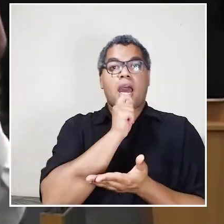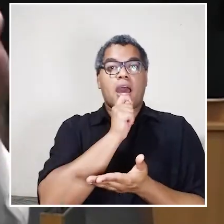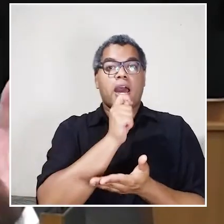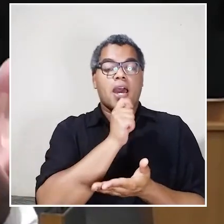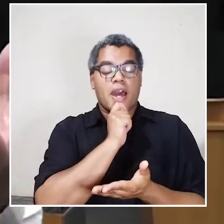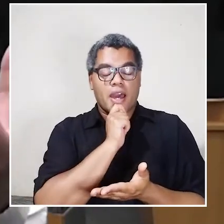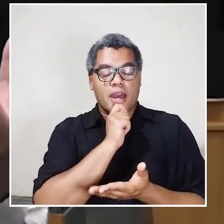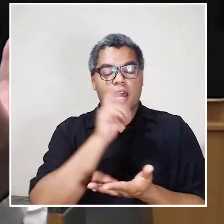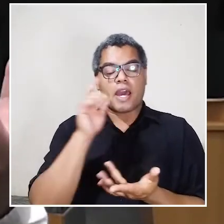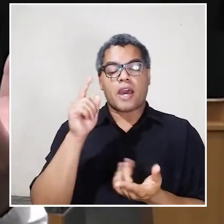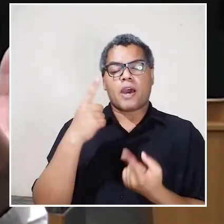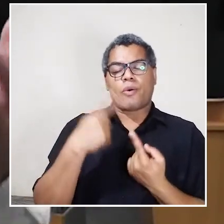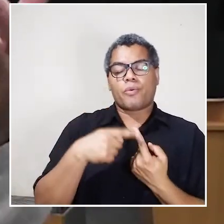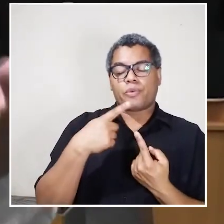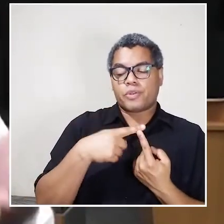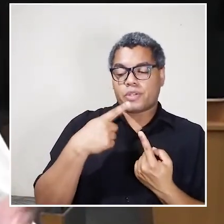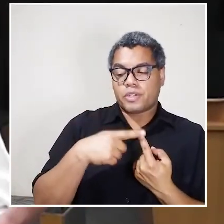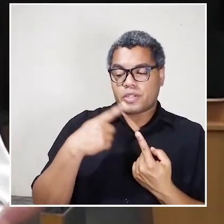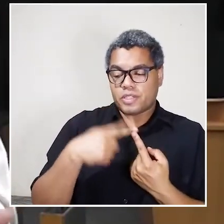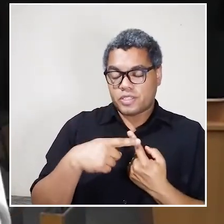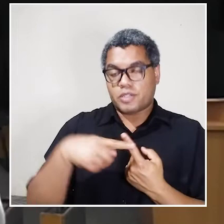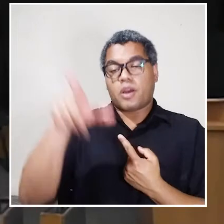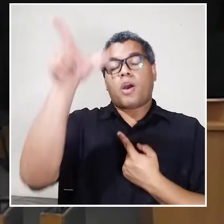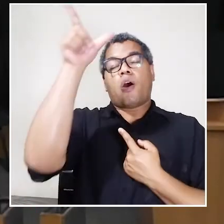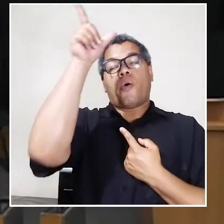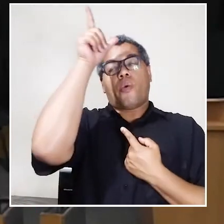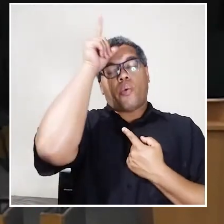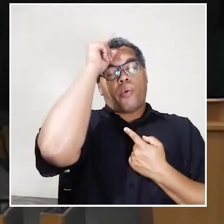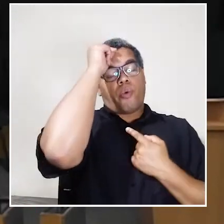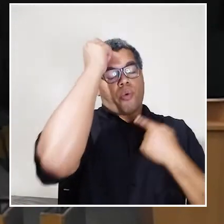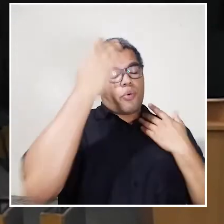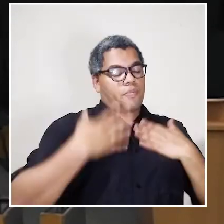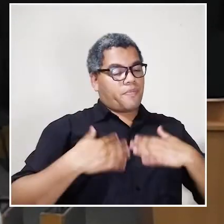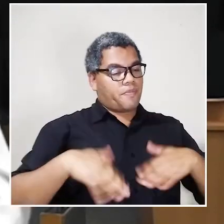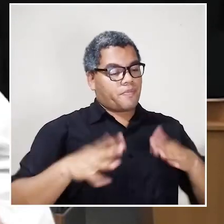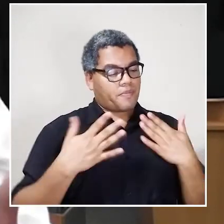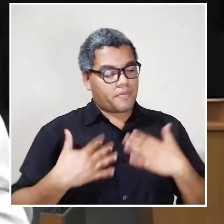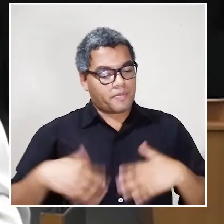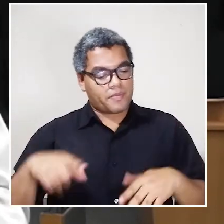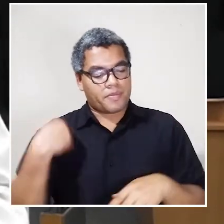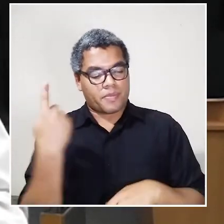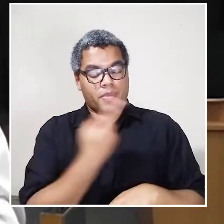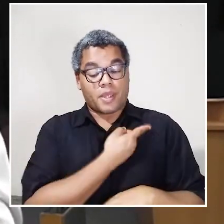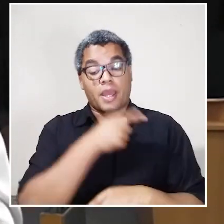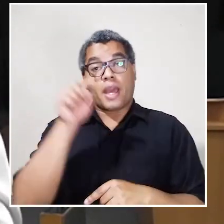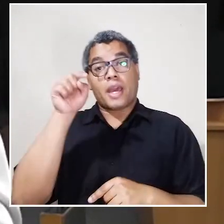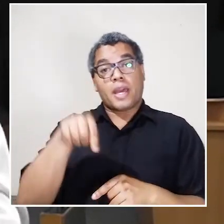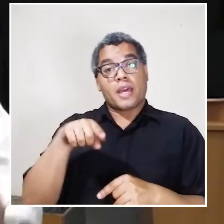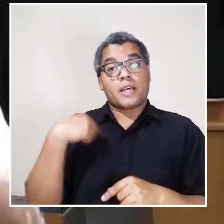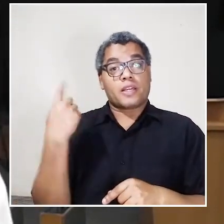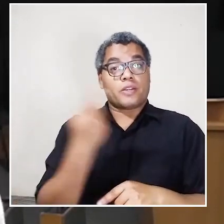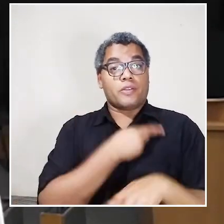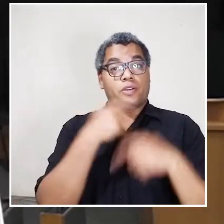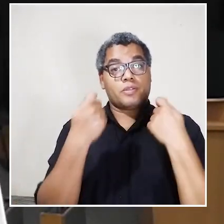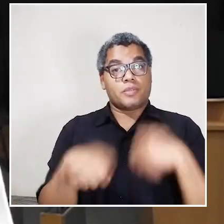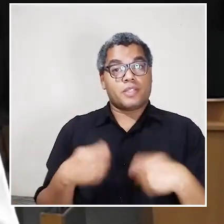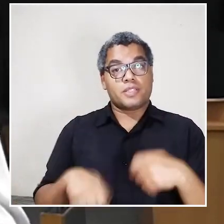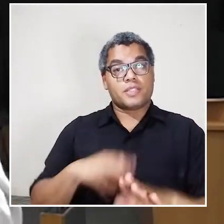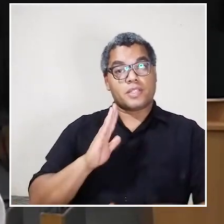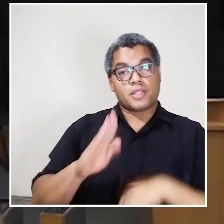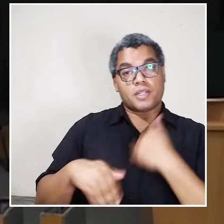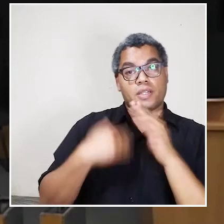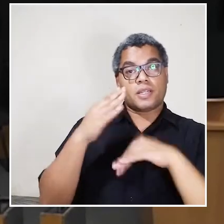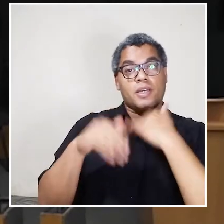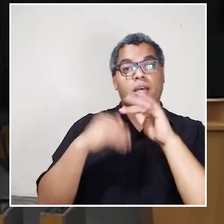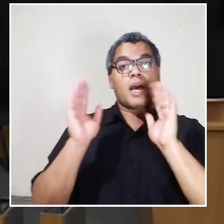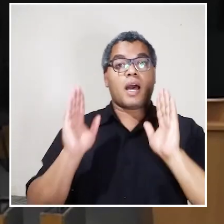uma espécie de oásis para nós. E é isto que nós precisamos desenvolver desde agora, ainda